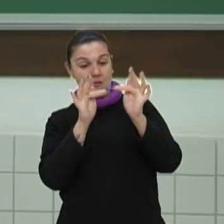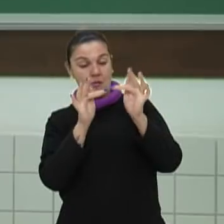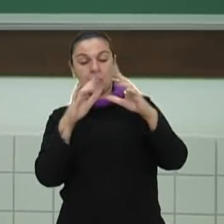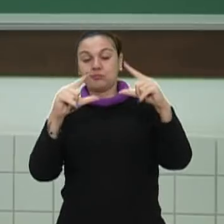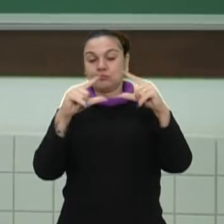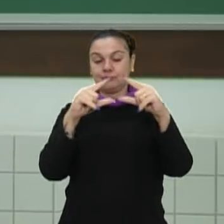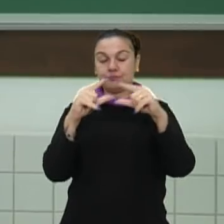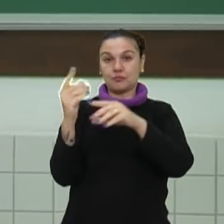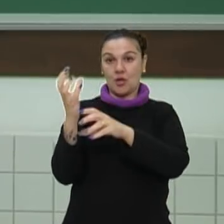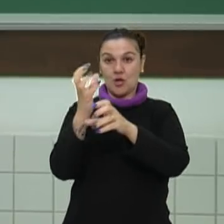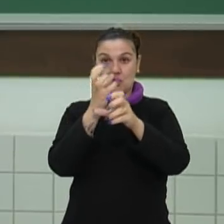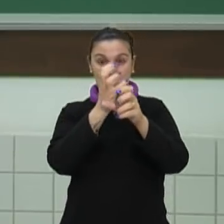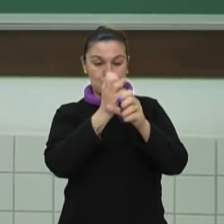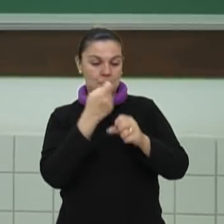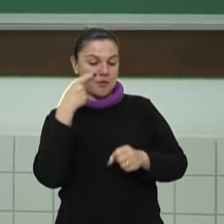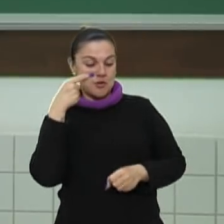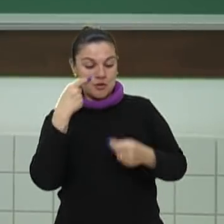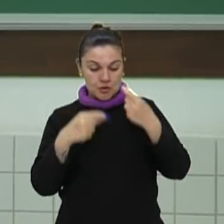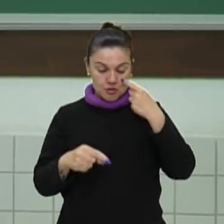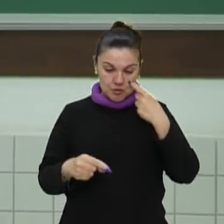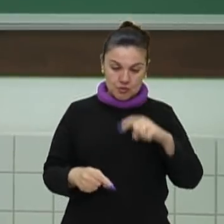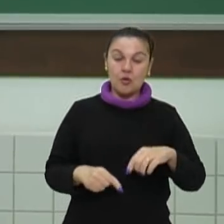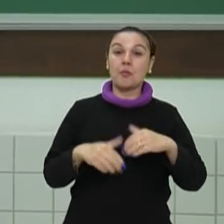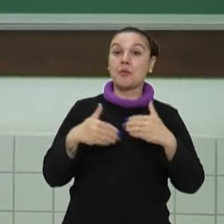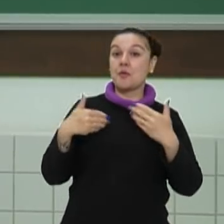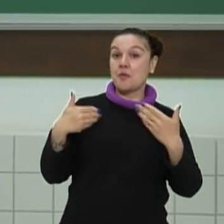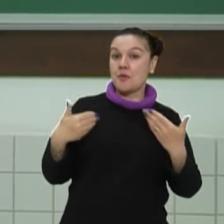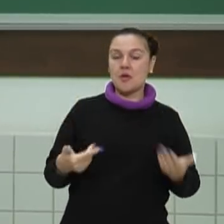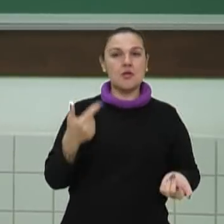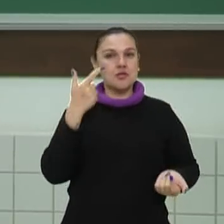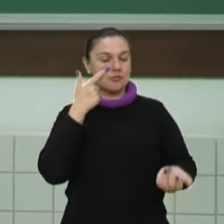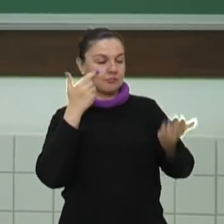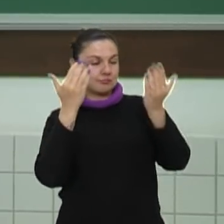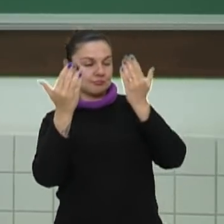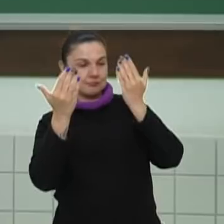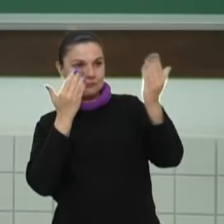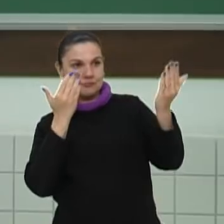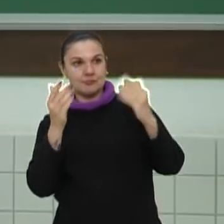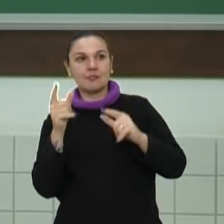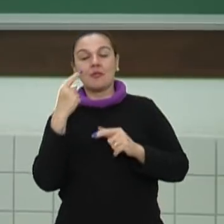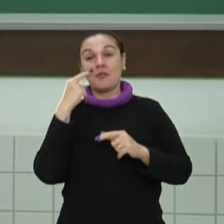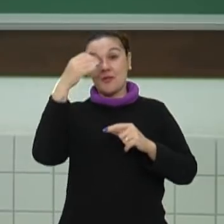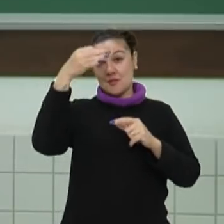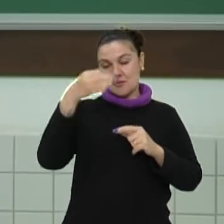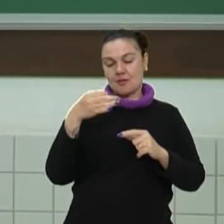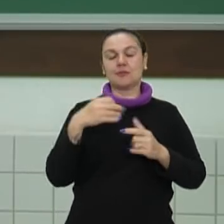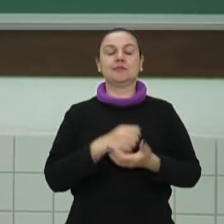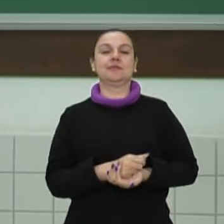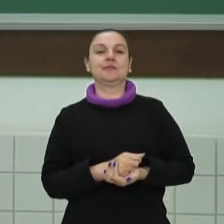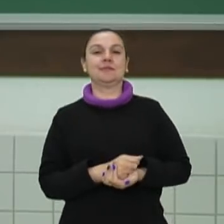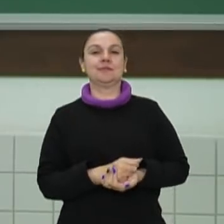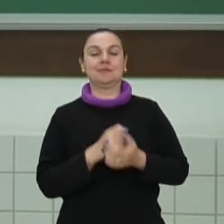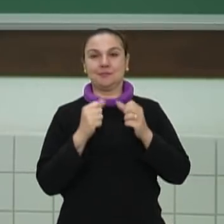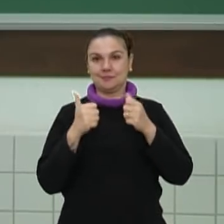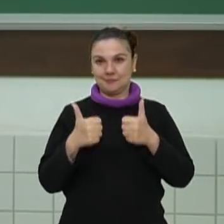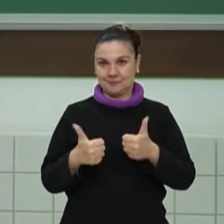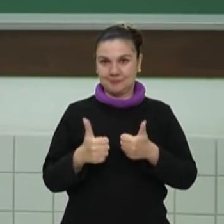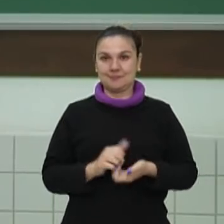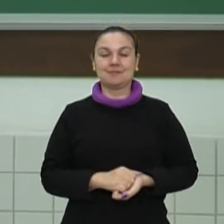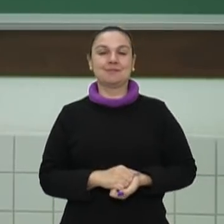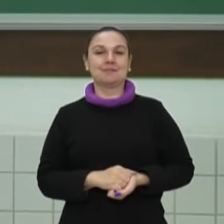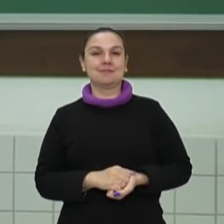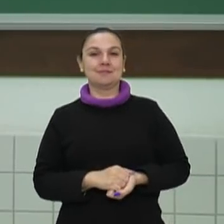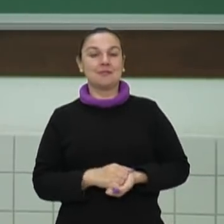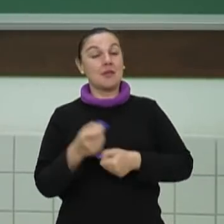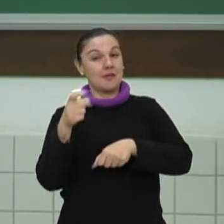soma essas raízes, multiplica elas depois e aí a gente vai comparar com aquilo que eu fiz no último exercício,